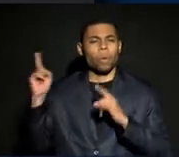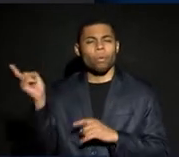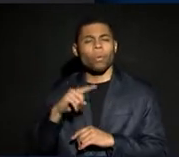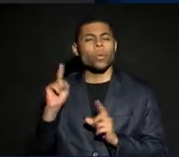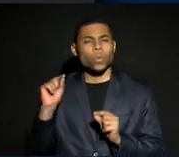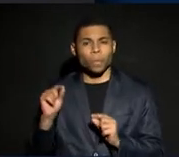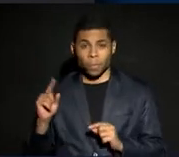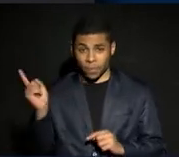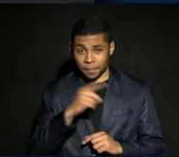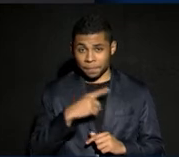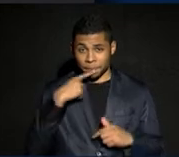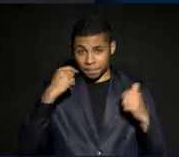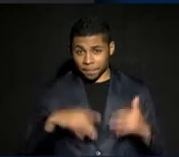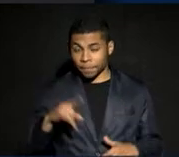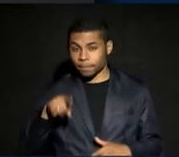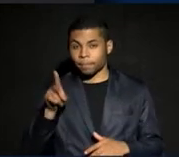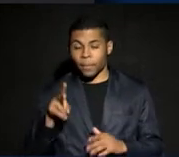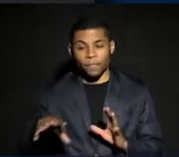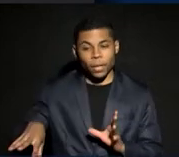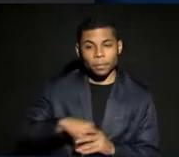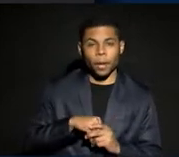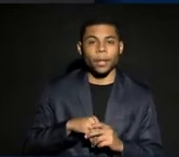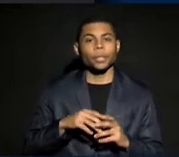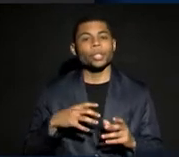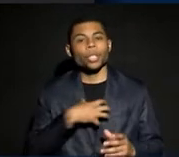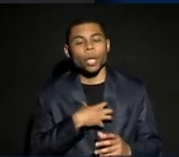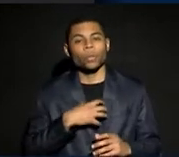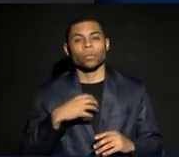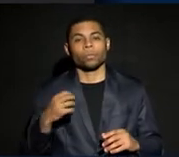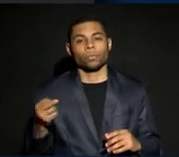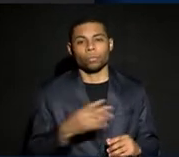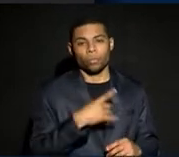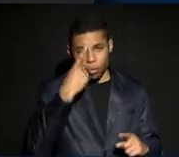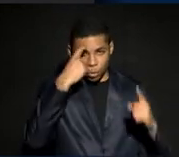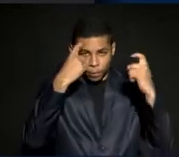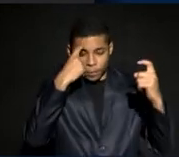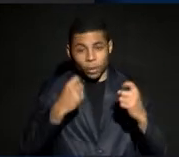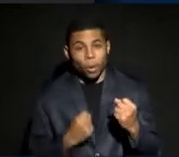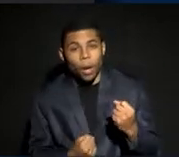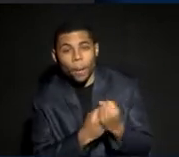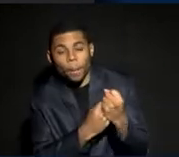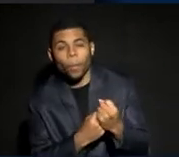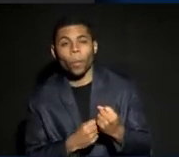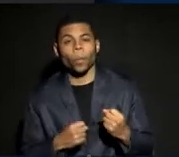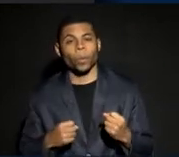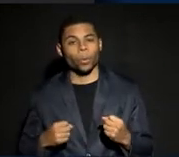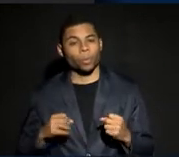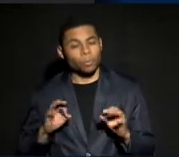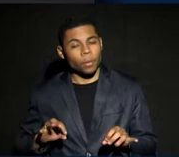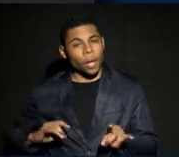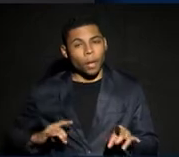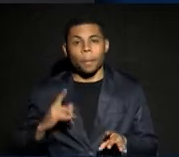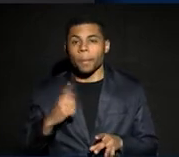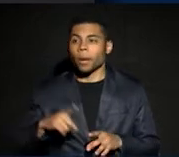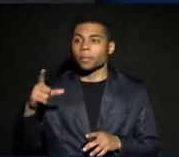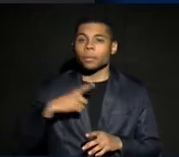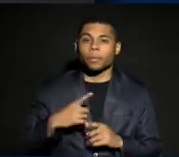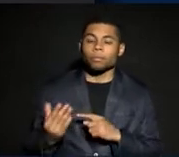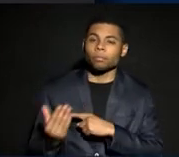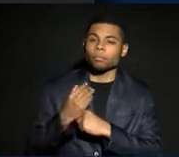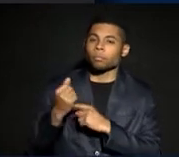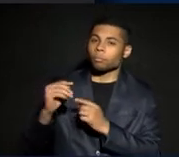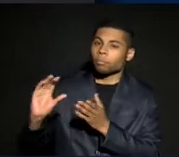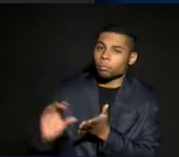faz parte do sistema de inovação. Com apoio técnico, com crédito e, eventualmente, até